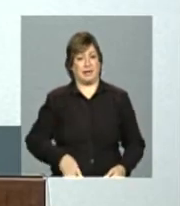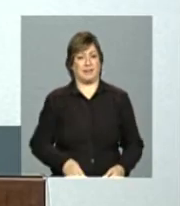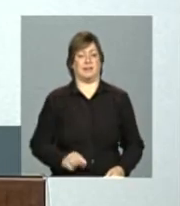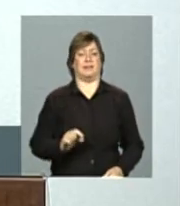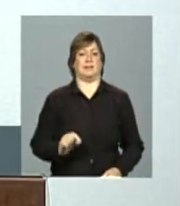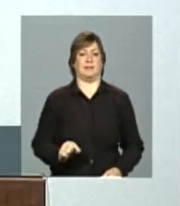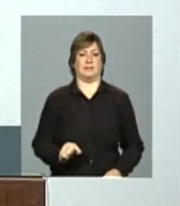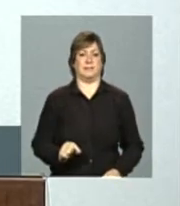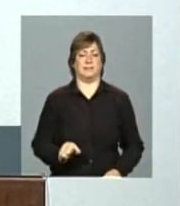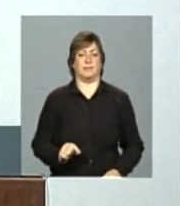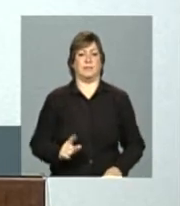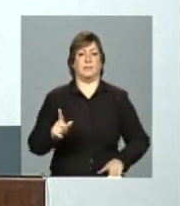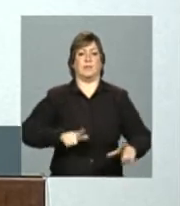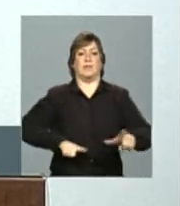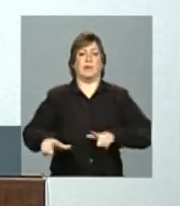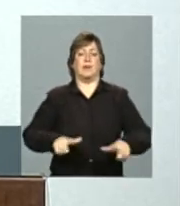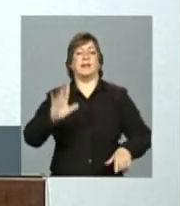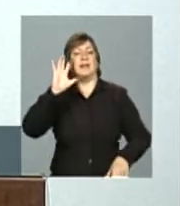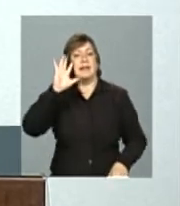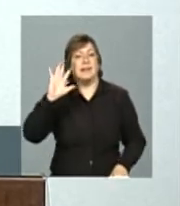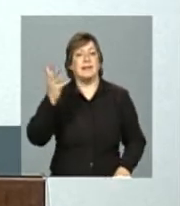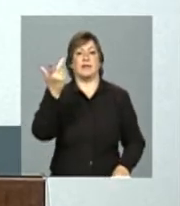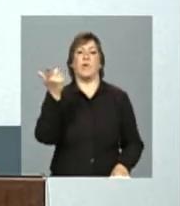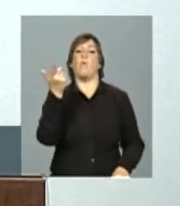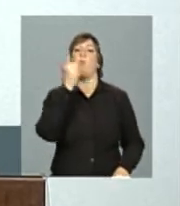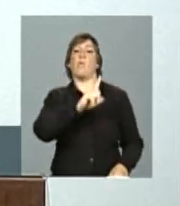que tenta resgatar